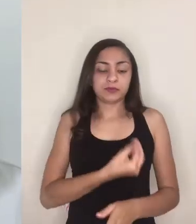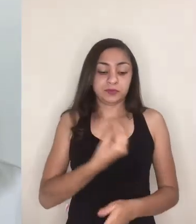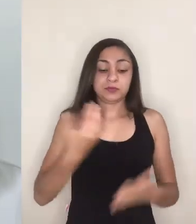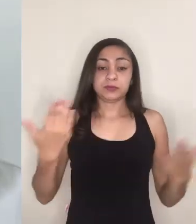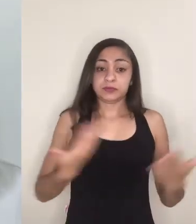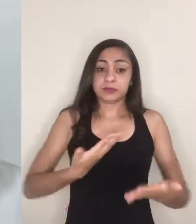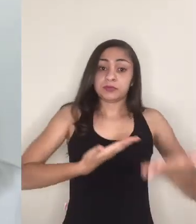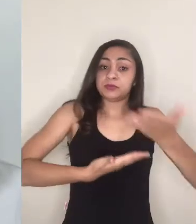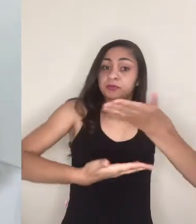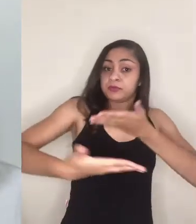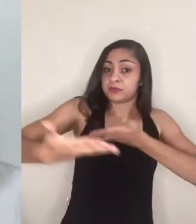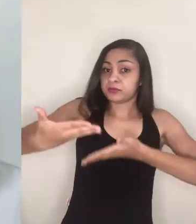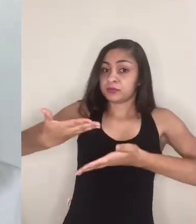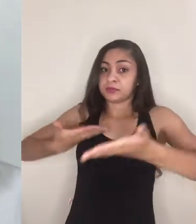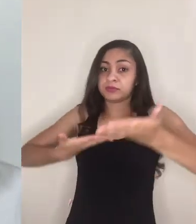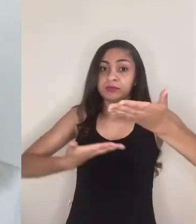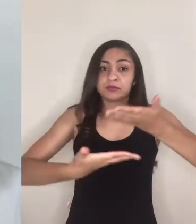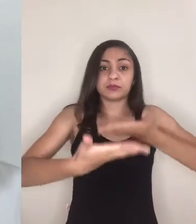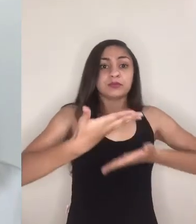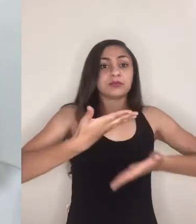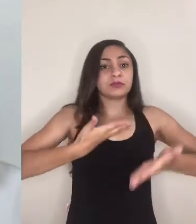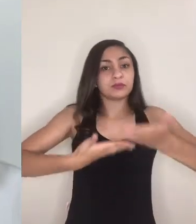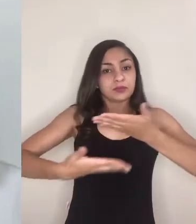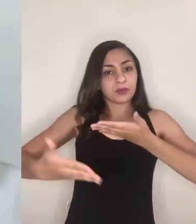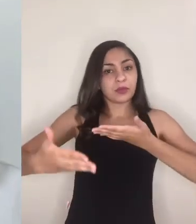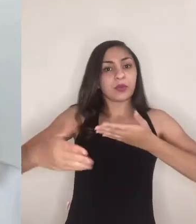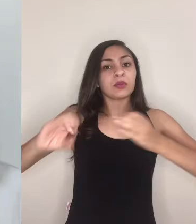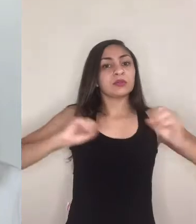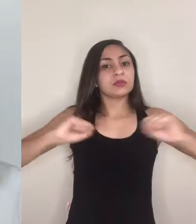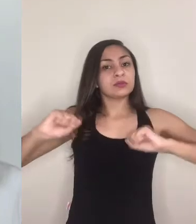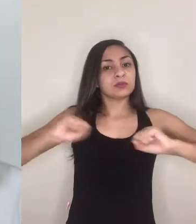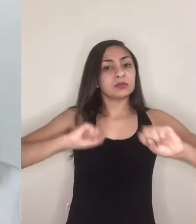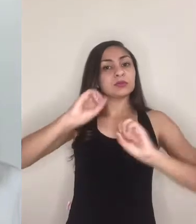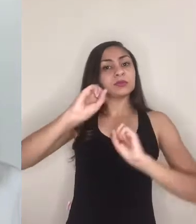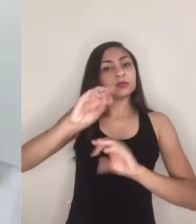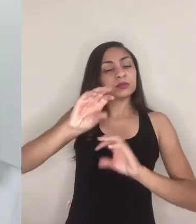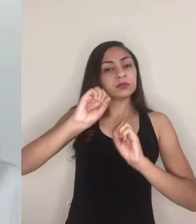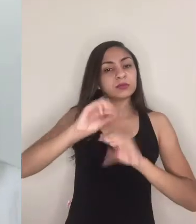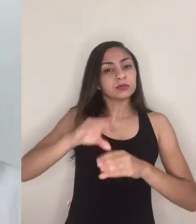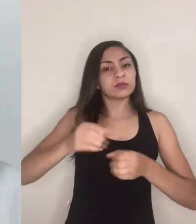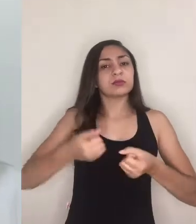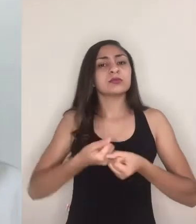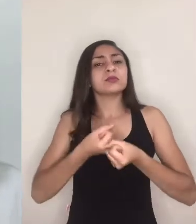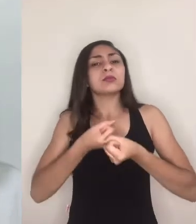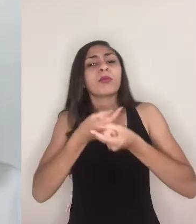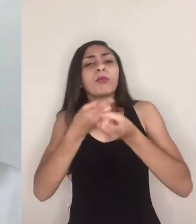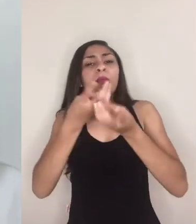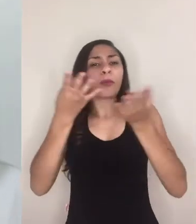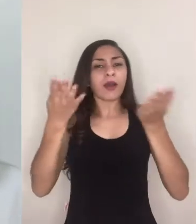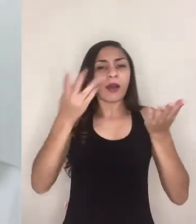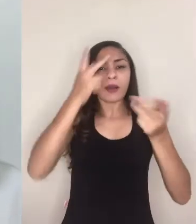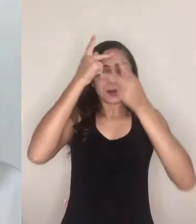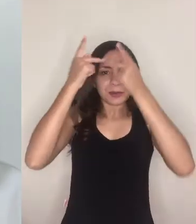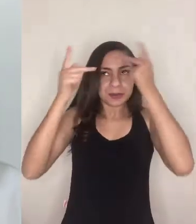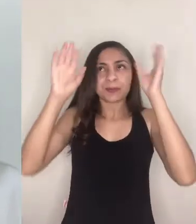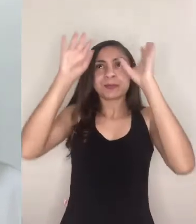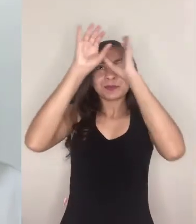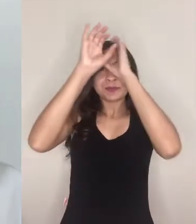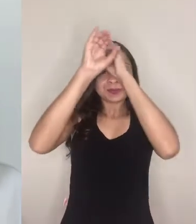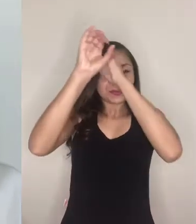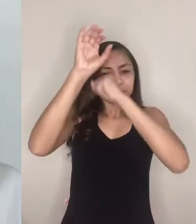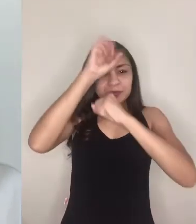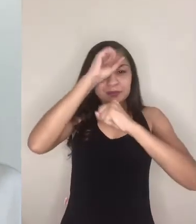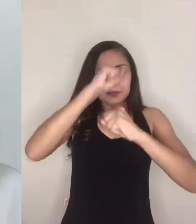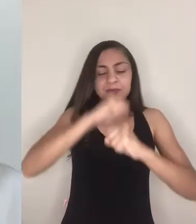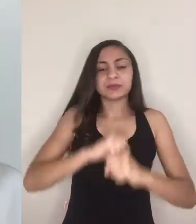algumas lições deste salmo para que muitos venham a ser edificados.